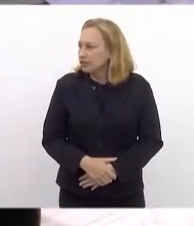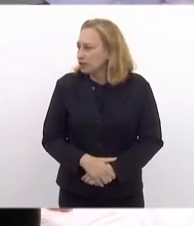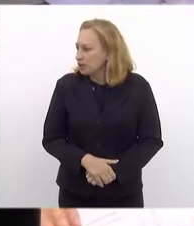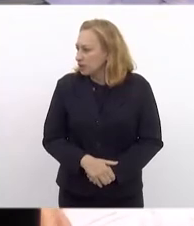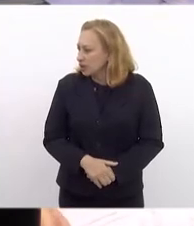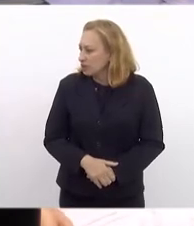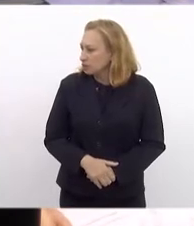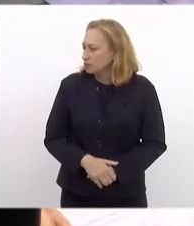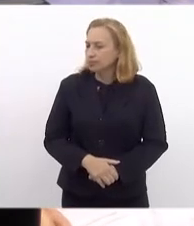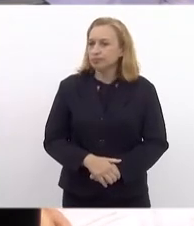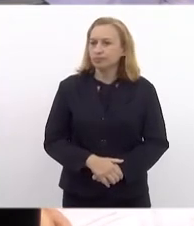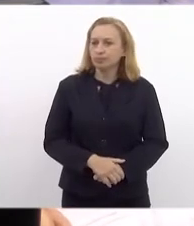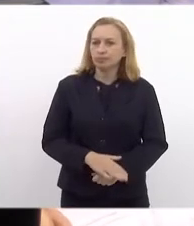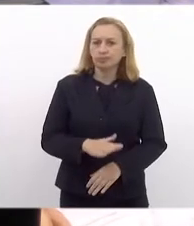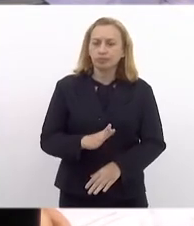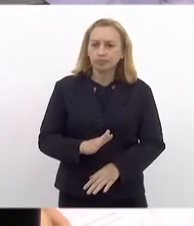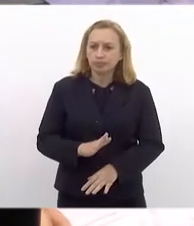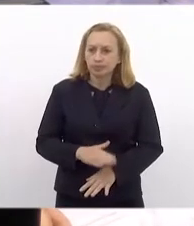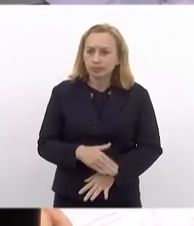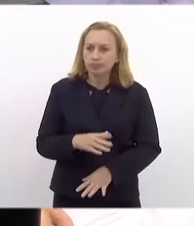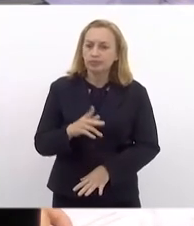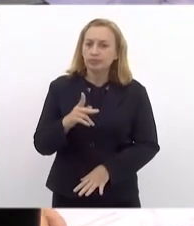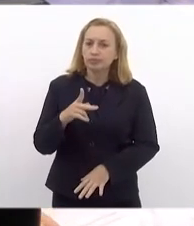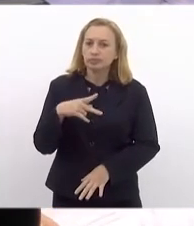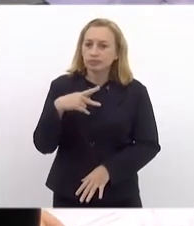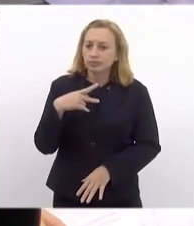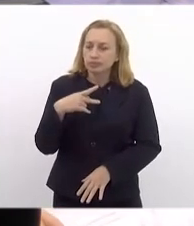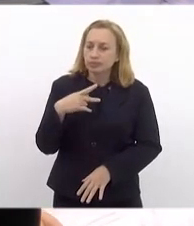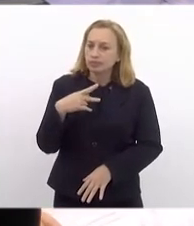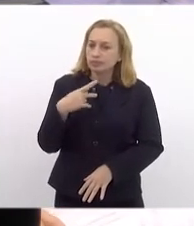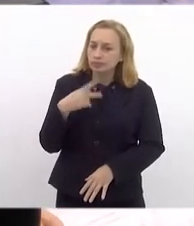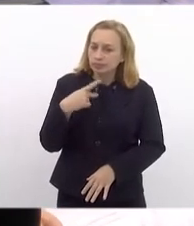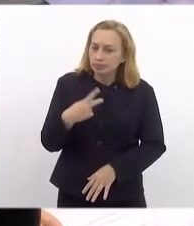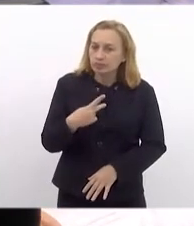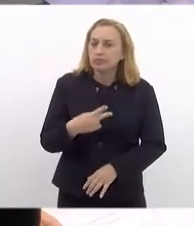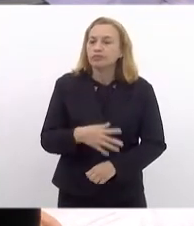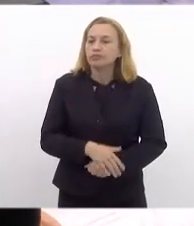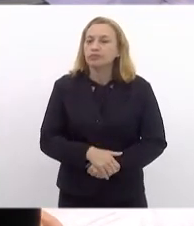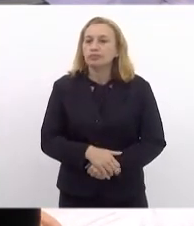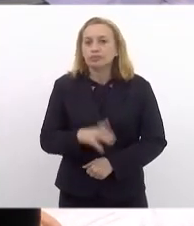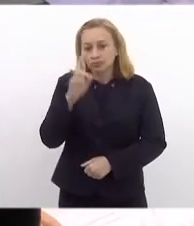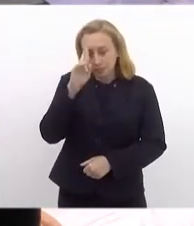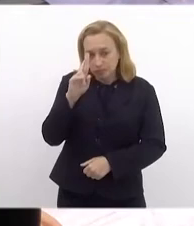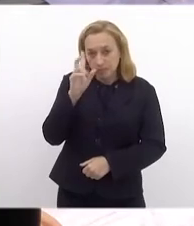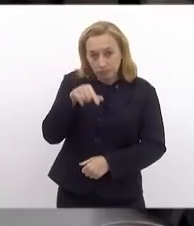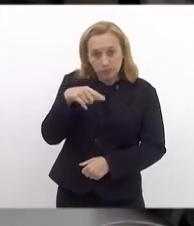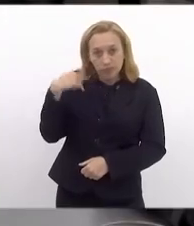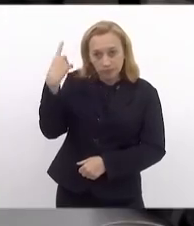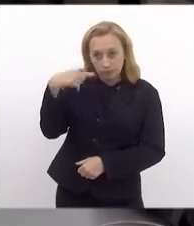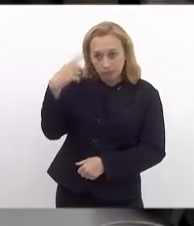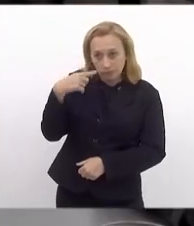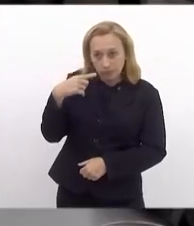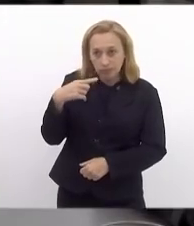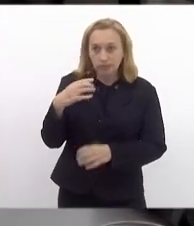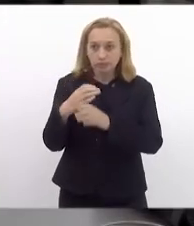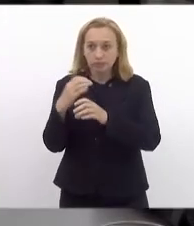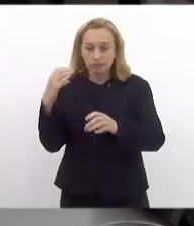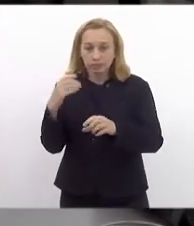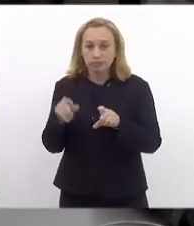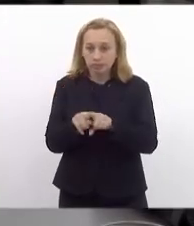e comentando os seus comentários o sol é advogado Engenheiro